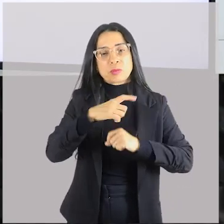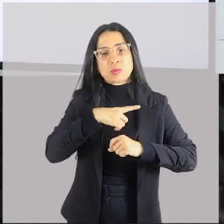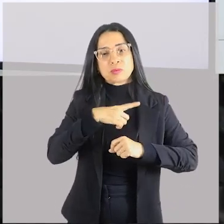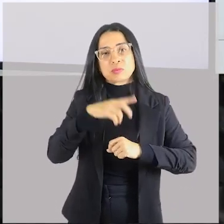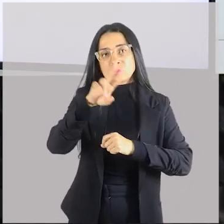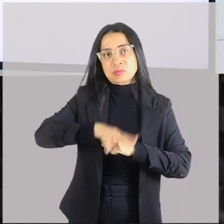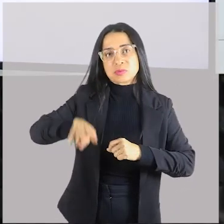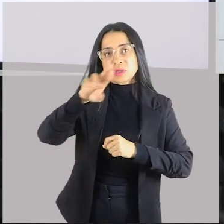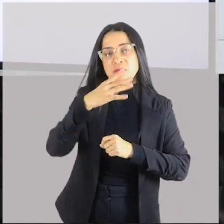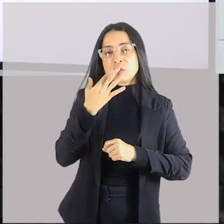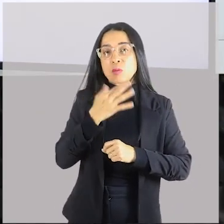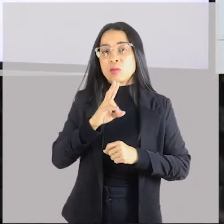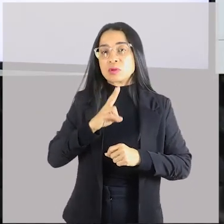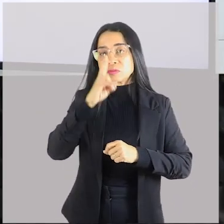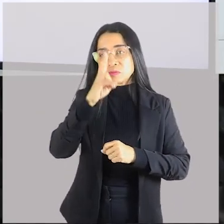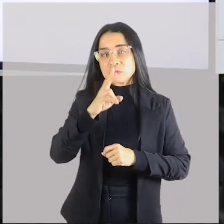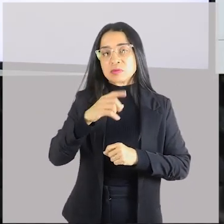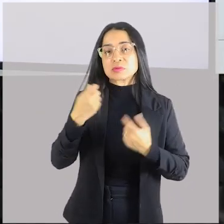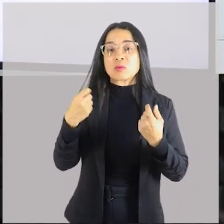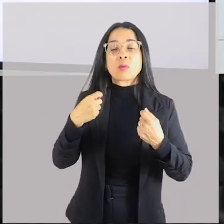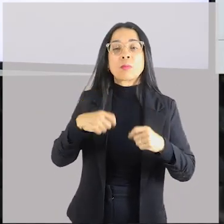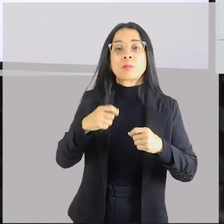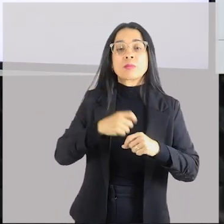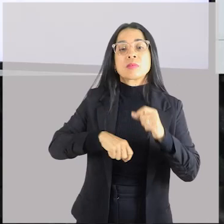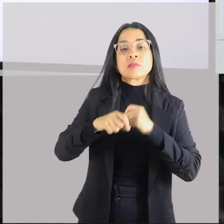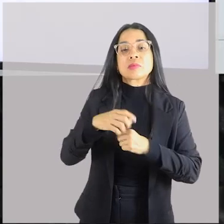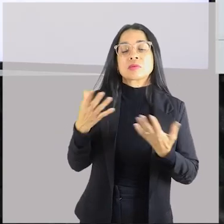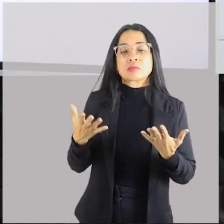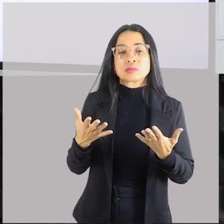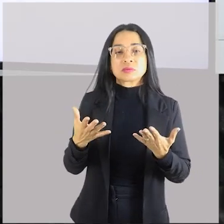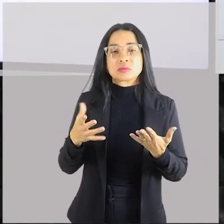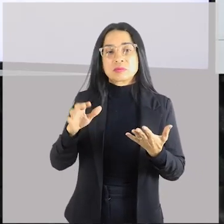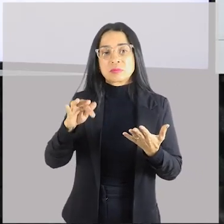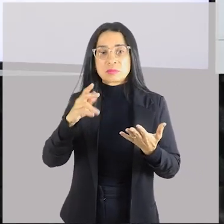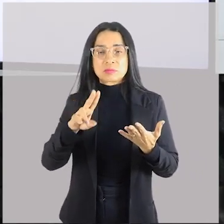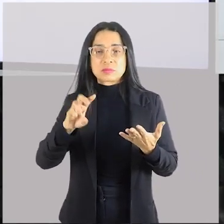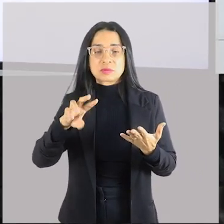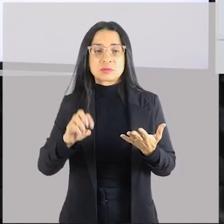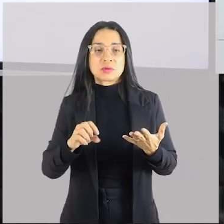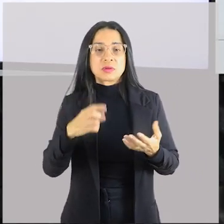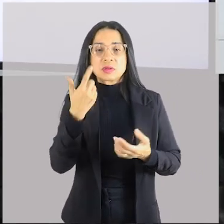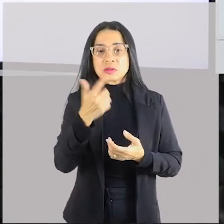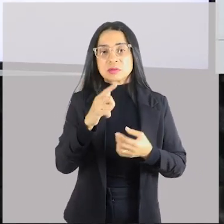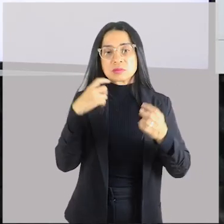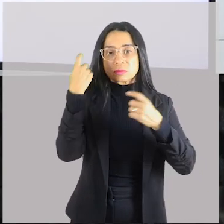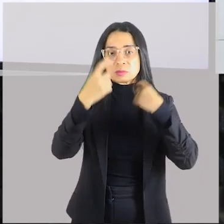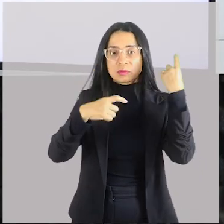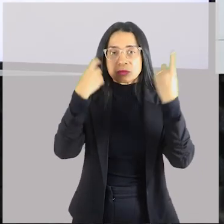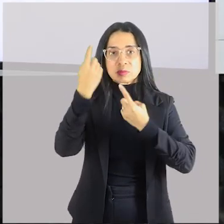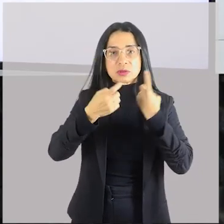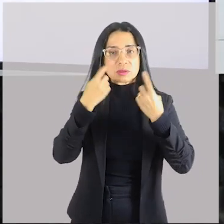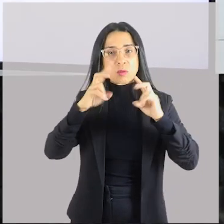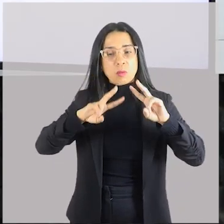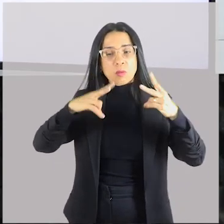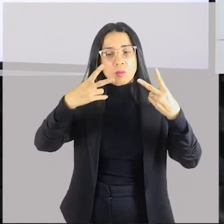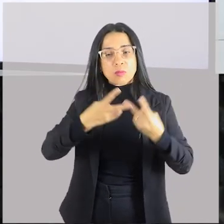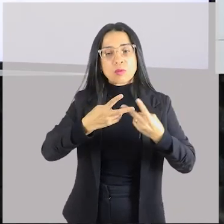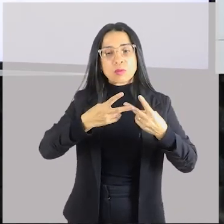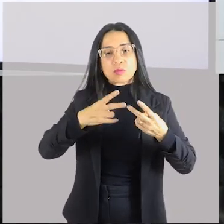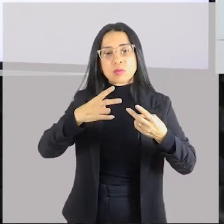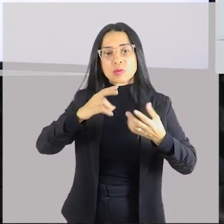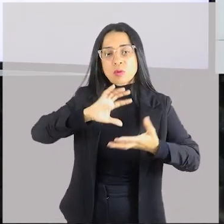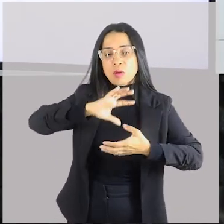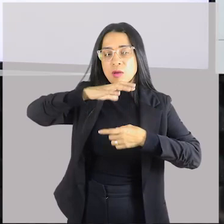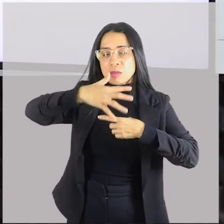agressivas que eles só podiam ser feras Ou fauvistas eles não tinham preocupação com os volumes com as formas mas o mais